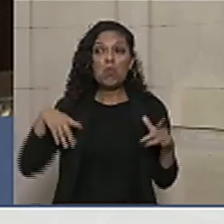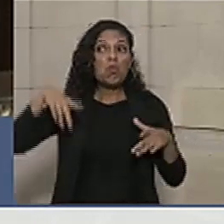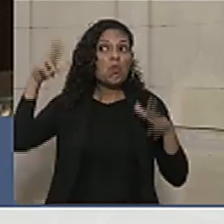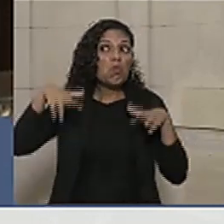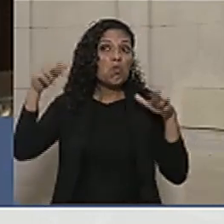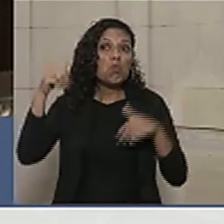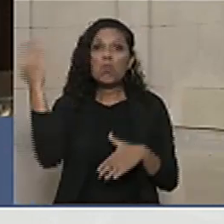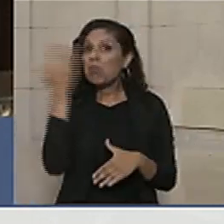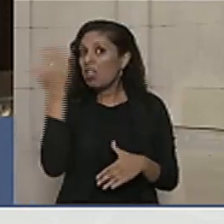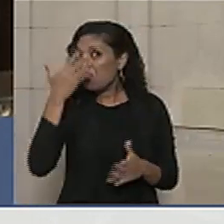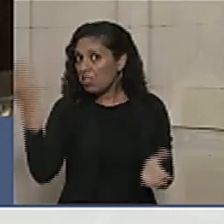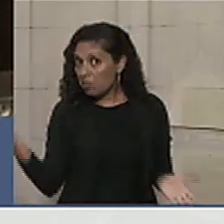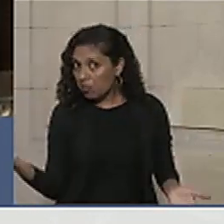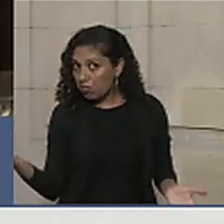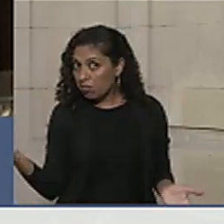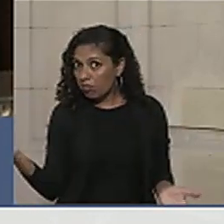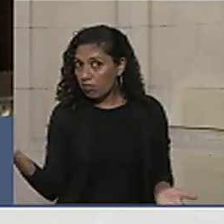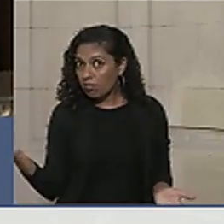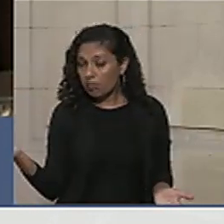vi